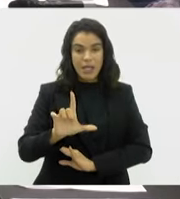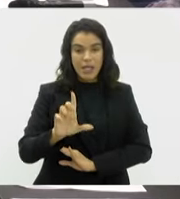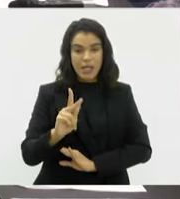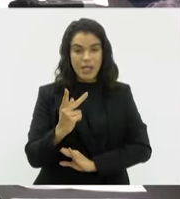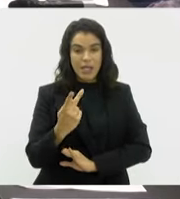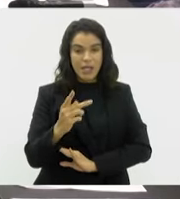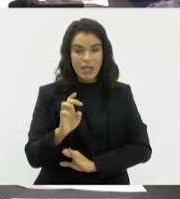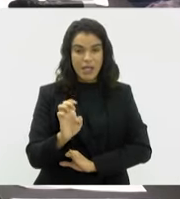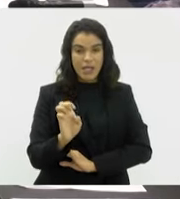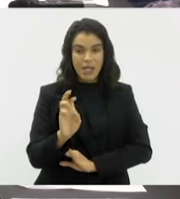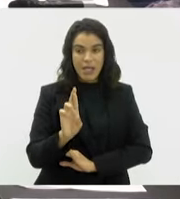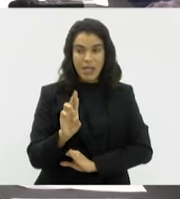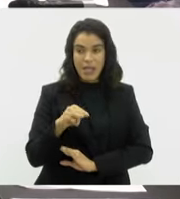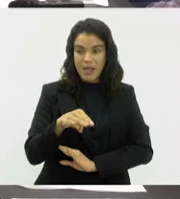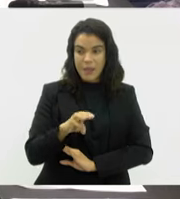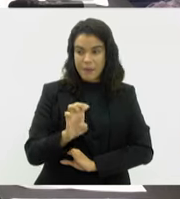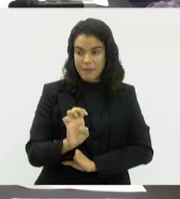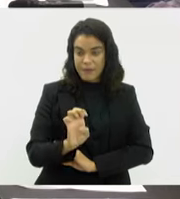um caráter